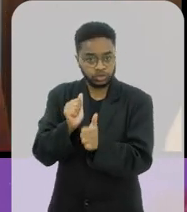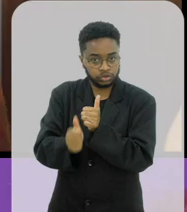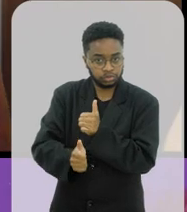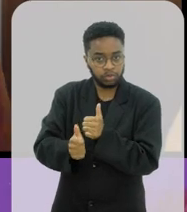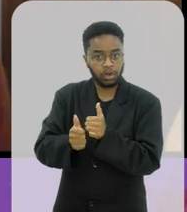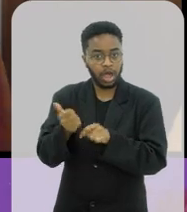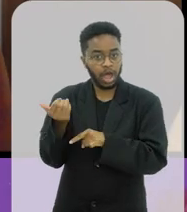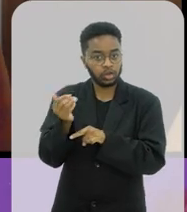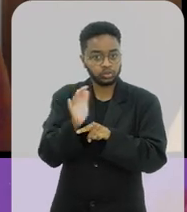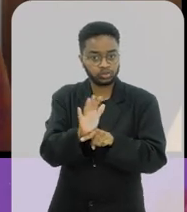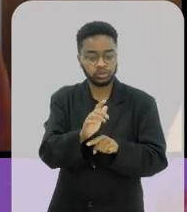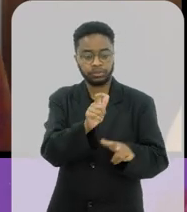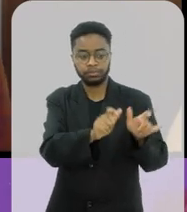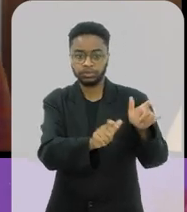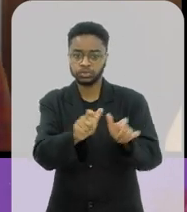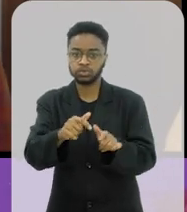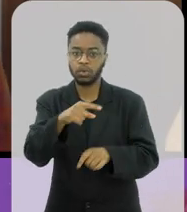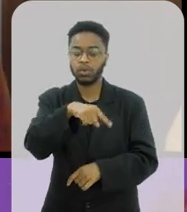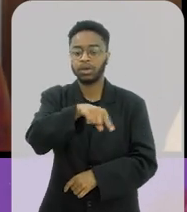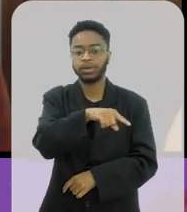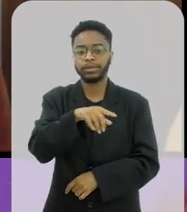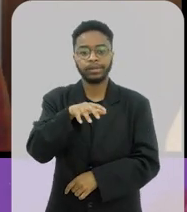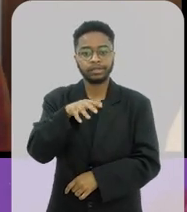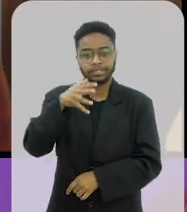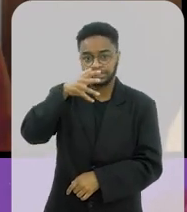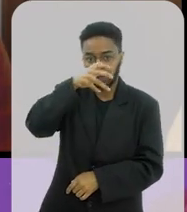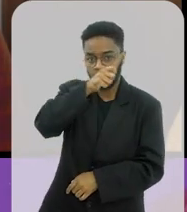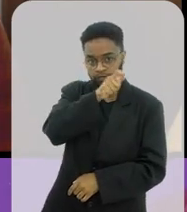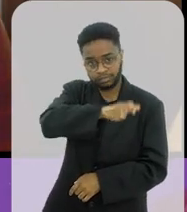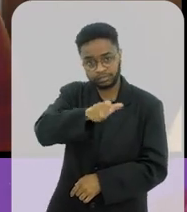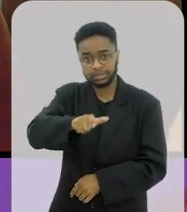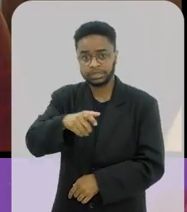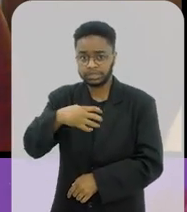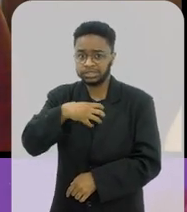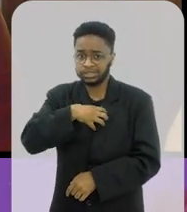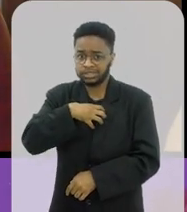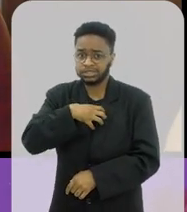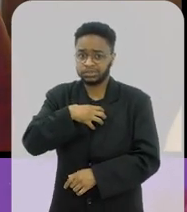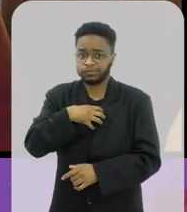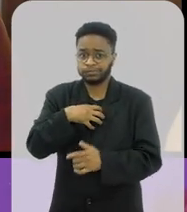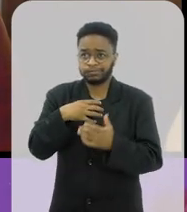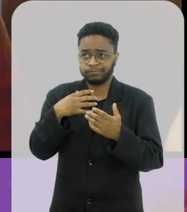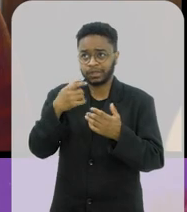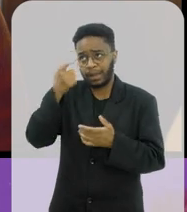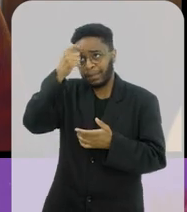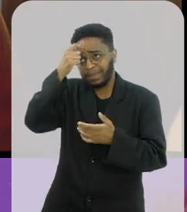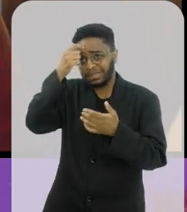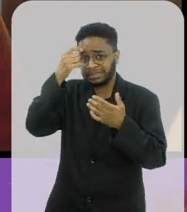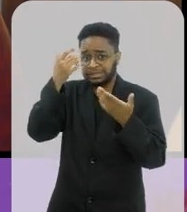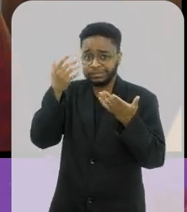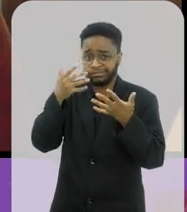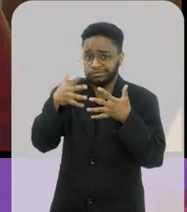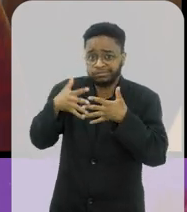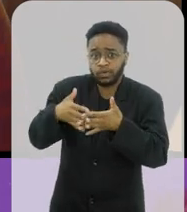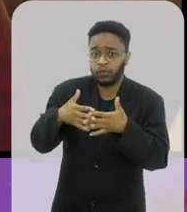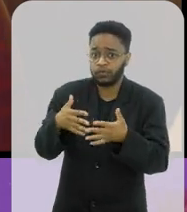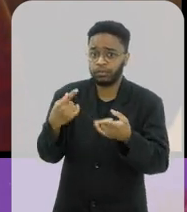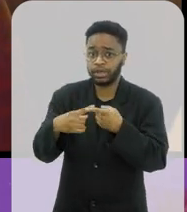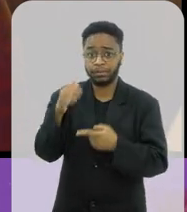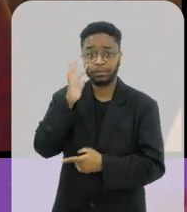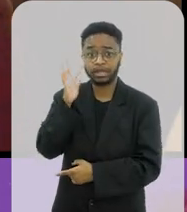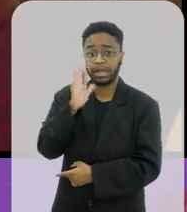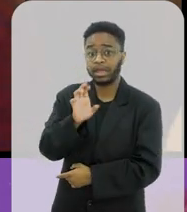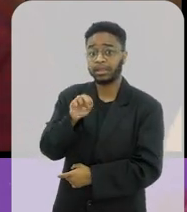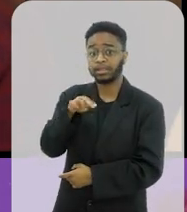Grêmio que ajudaram as pessoas que estavam fazendo resgate, eles ficaram abalados psicologicamente. Imagine o Renato, que